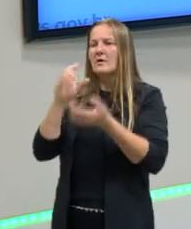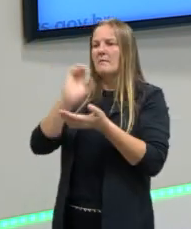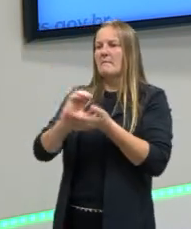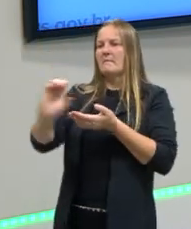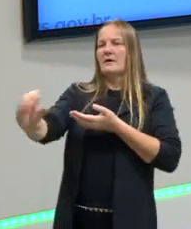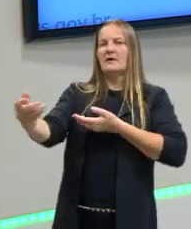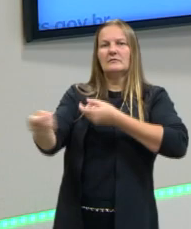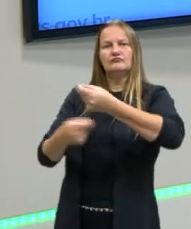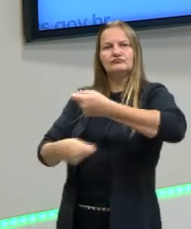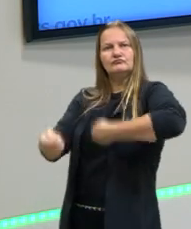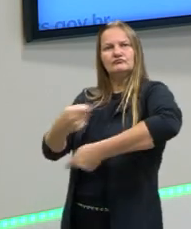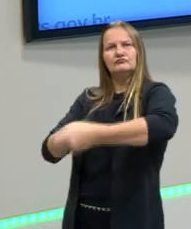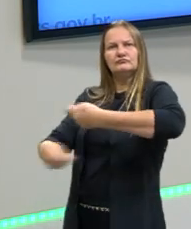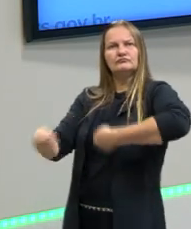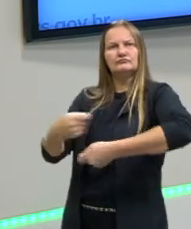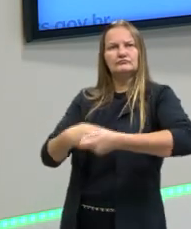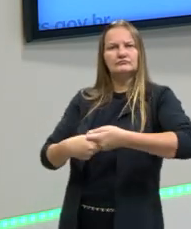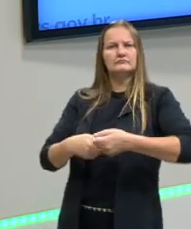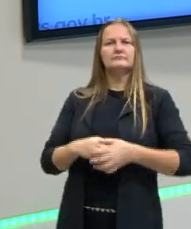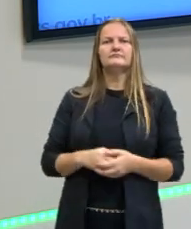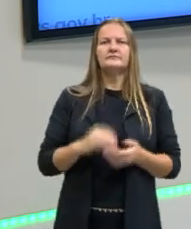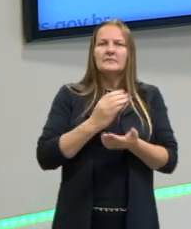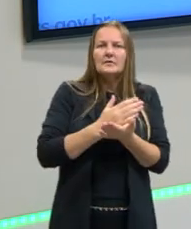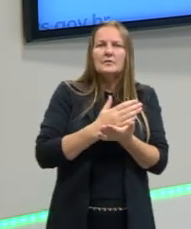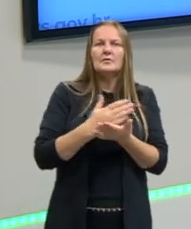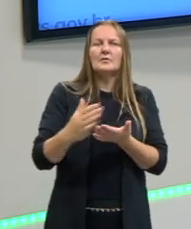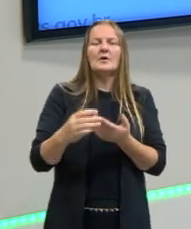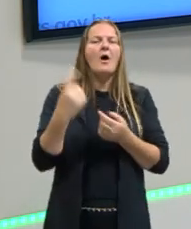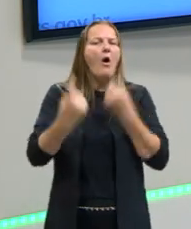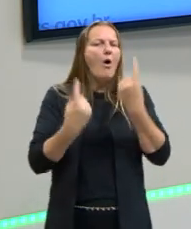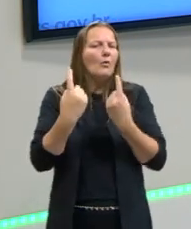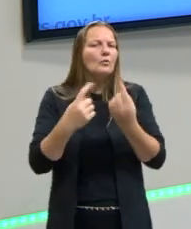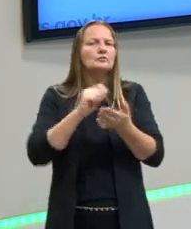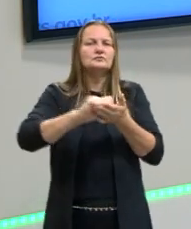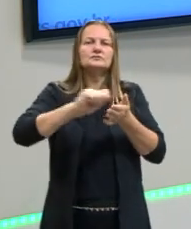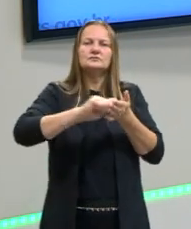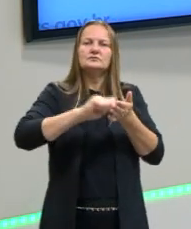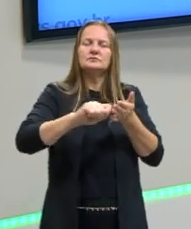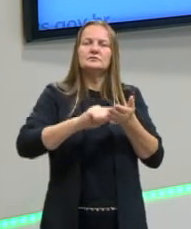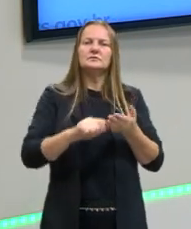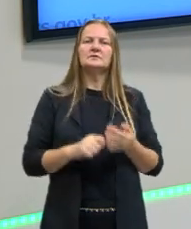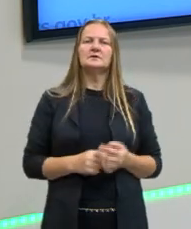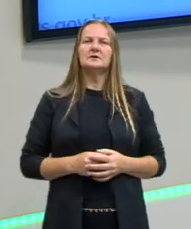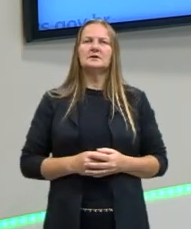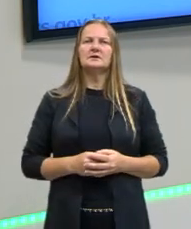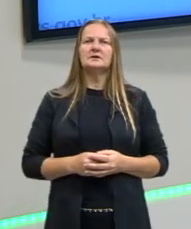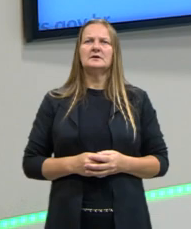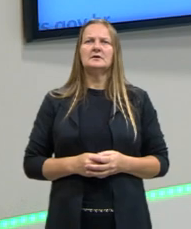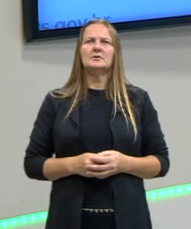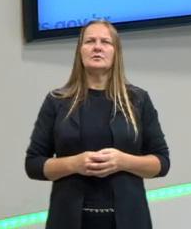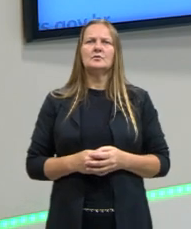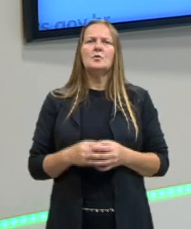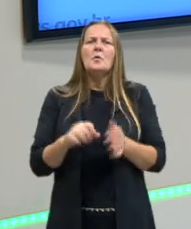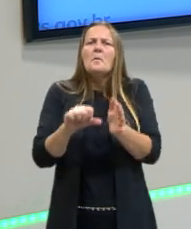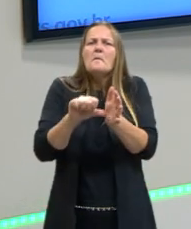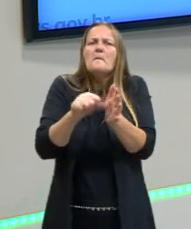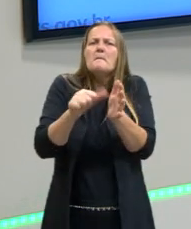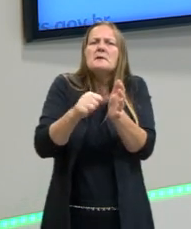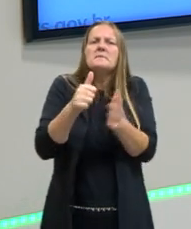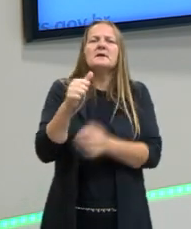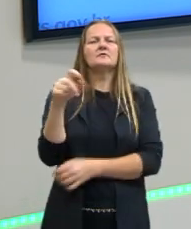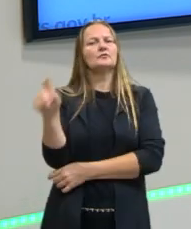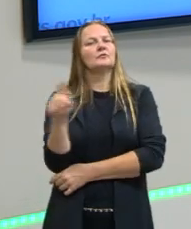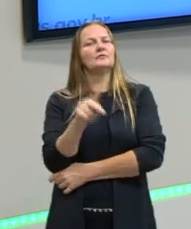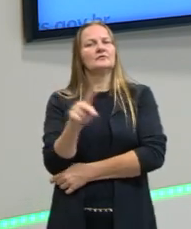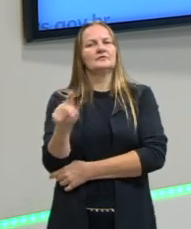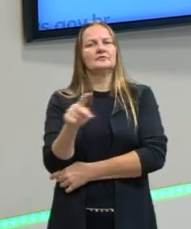questionadas alguns autores chegam a mencionar o Surfista surfistas como os primeiros professores